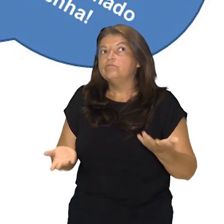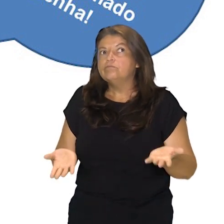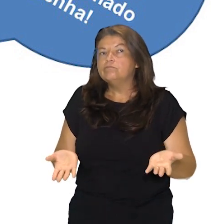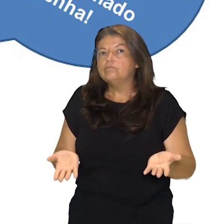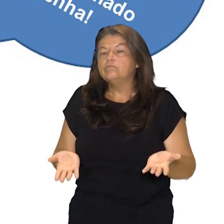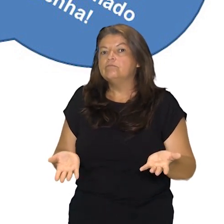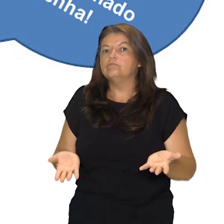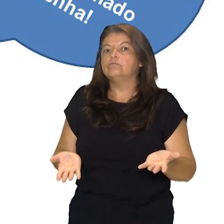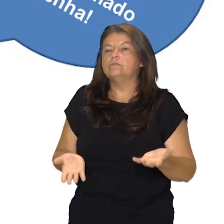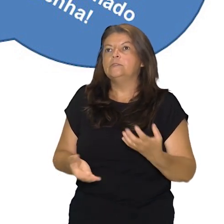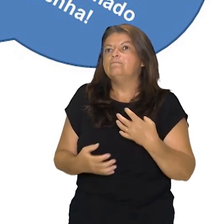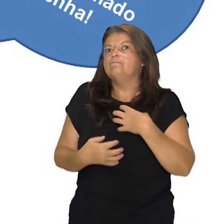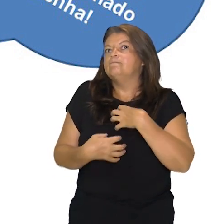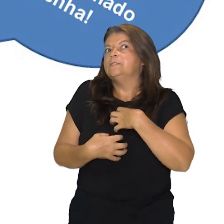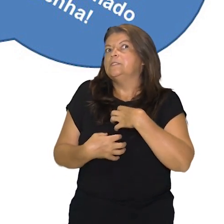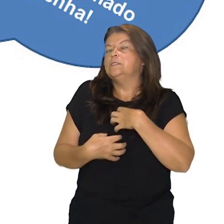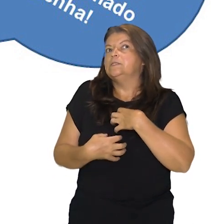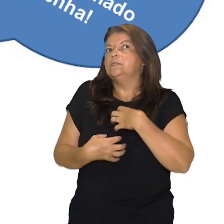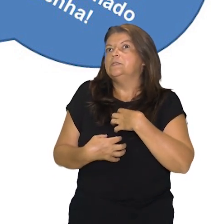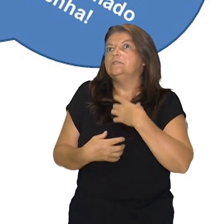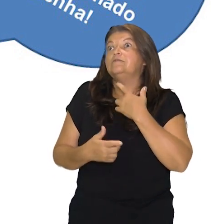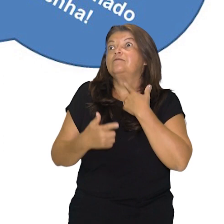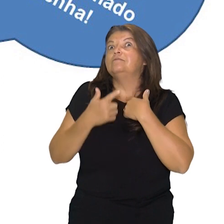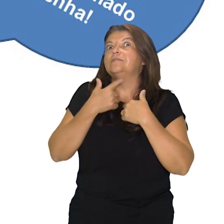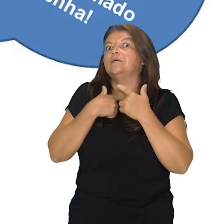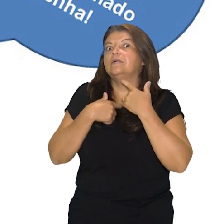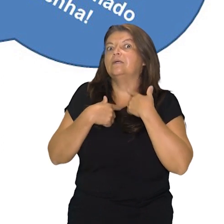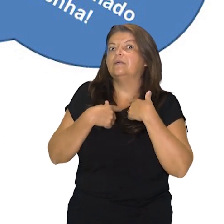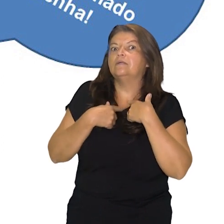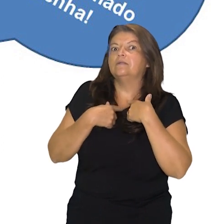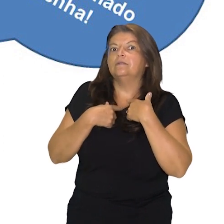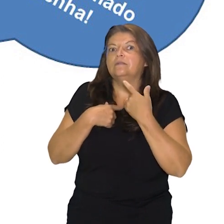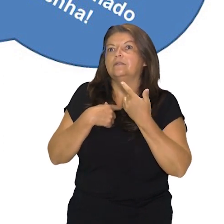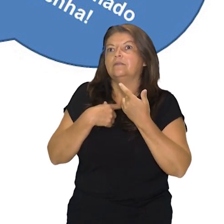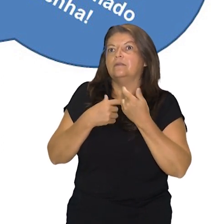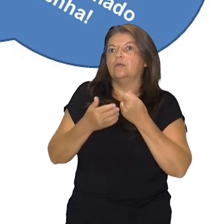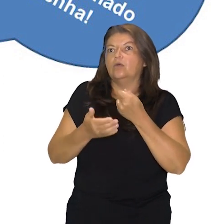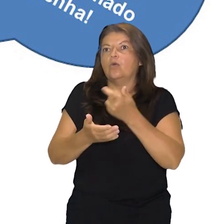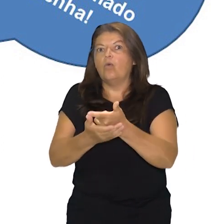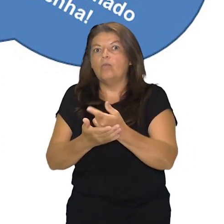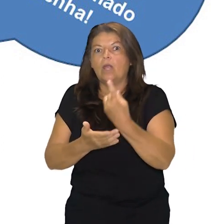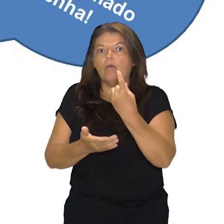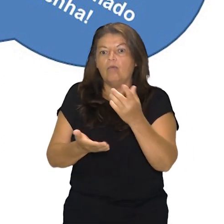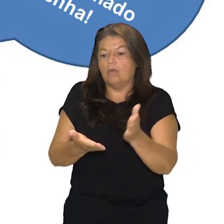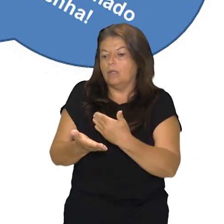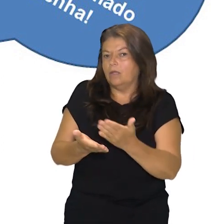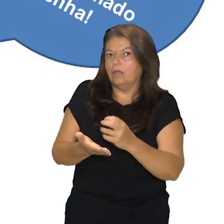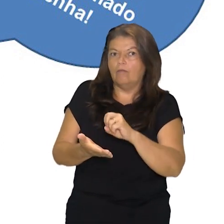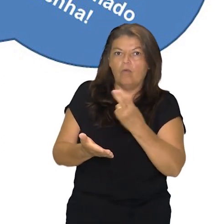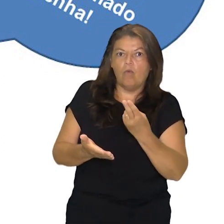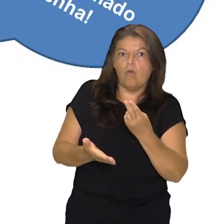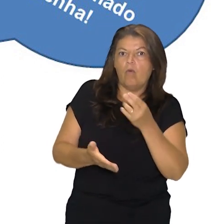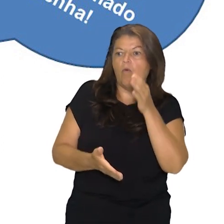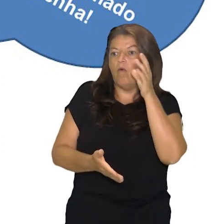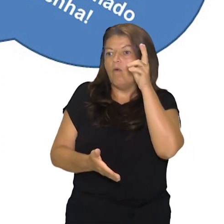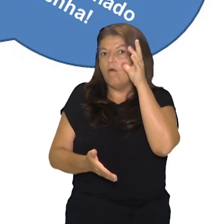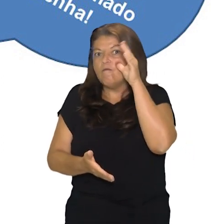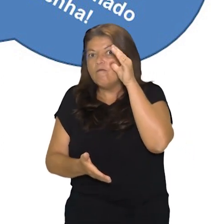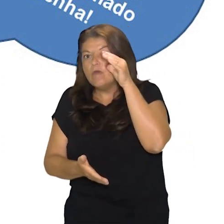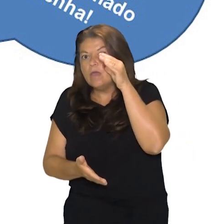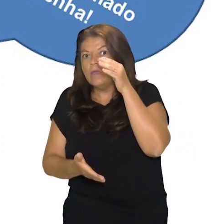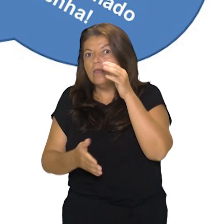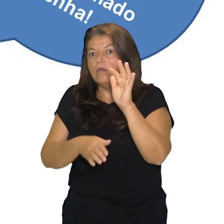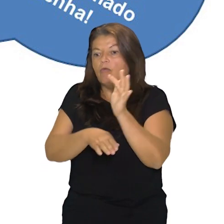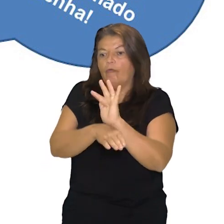quando sentimos o desejo de ver um filme ou comprar um livro, e nós não queremos fazer isso assim, às